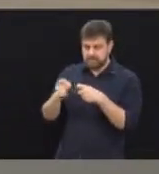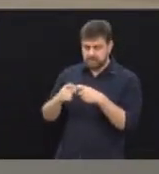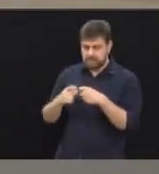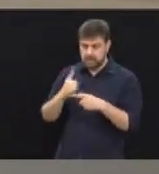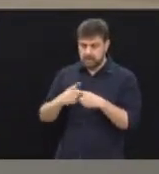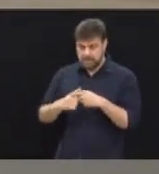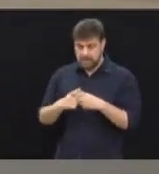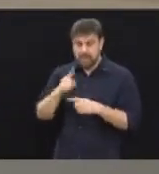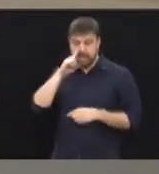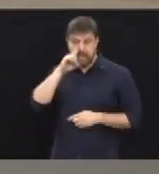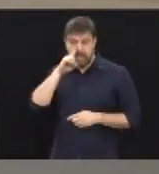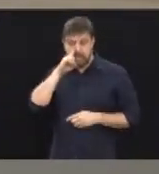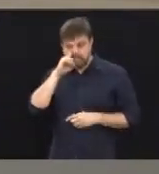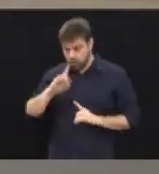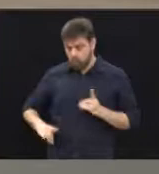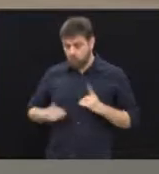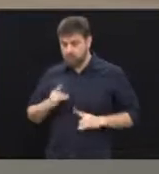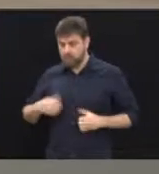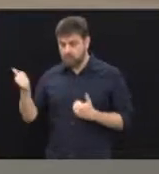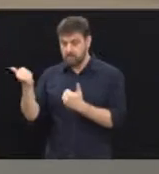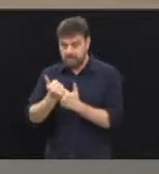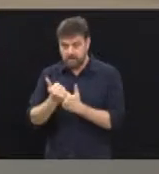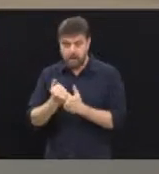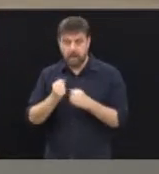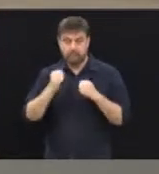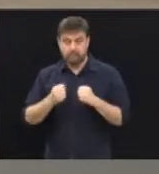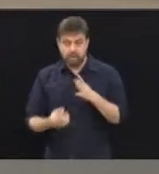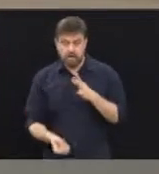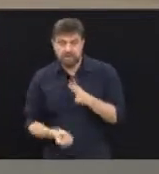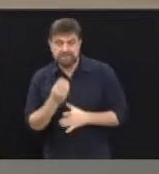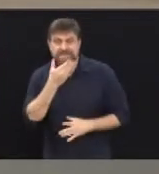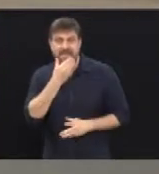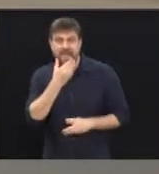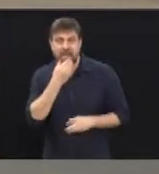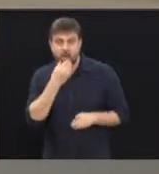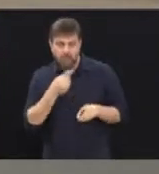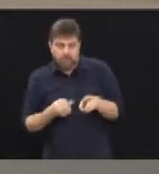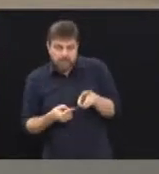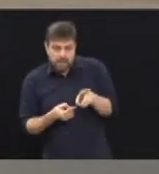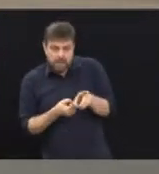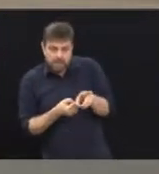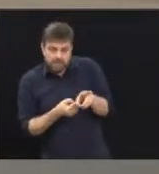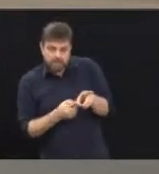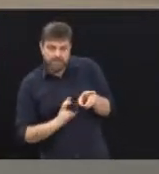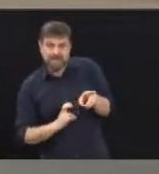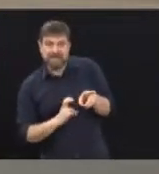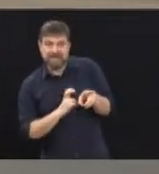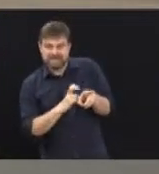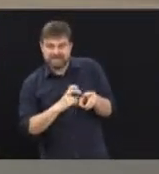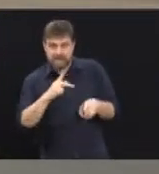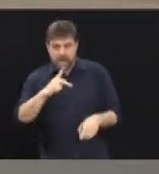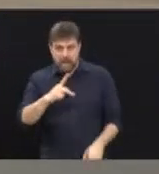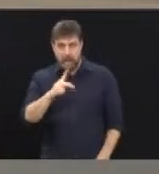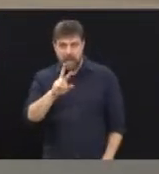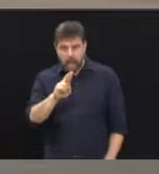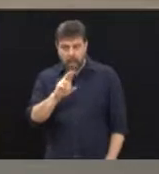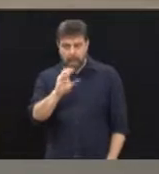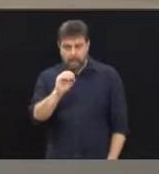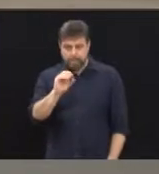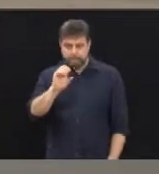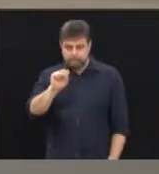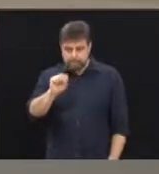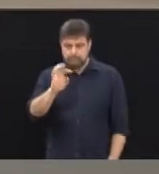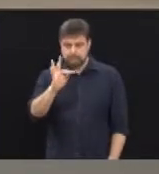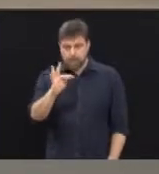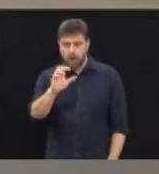de reposição é principalmente pelo câncer de próstata. Então tem que tomar muito cuidado para repor. Mas pode acontecer isso e